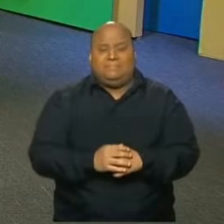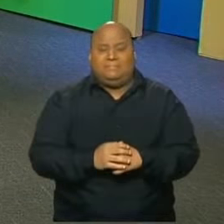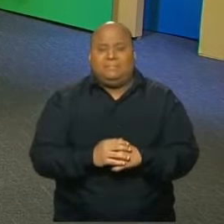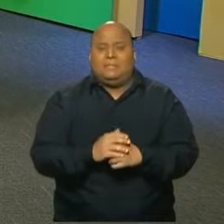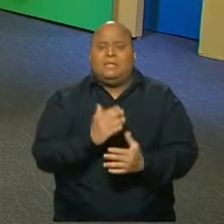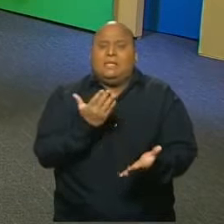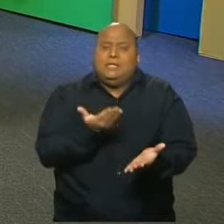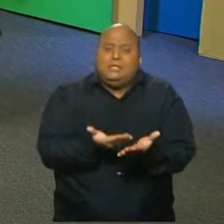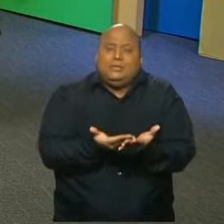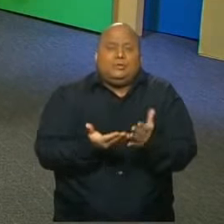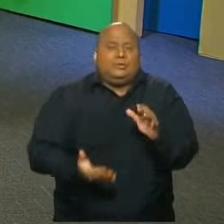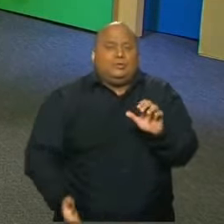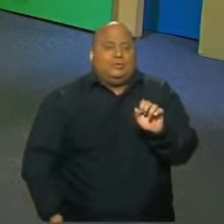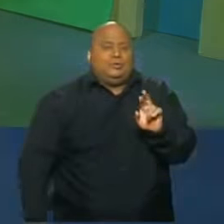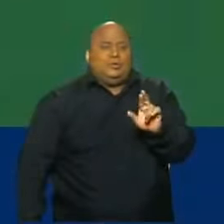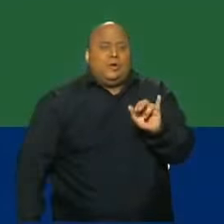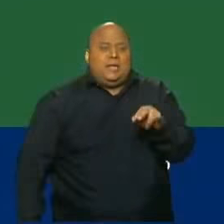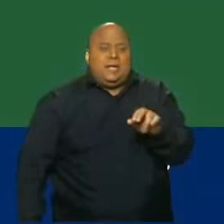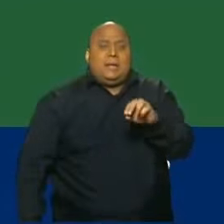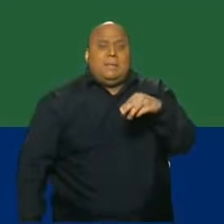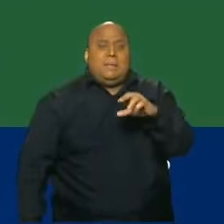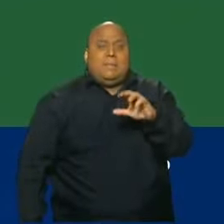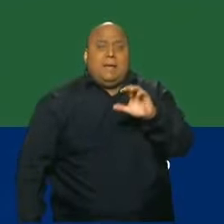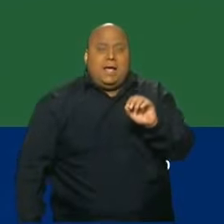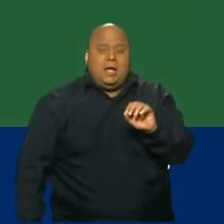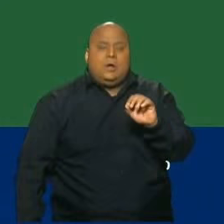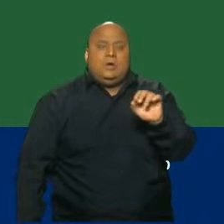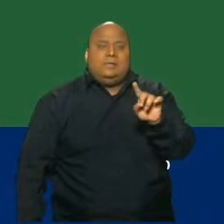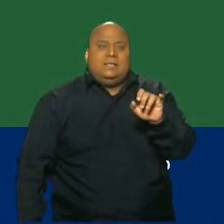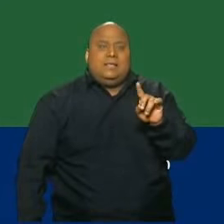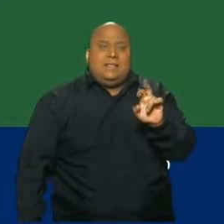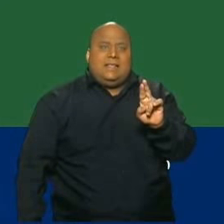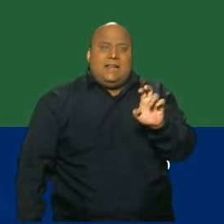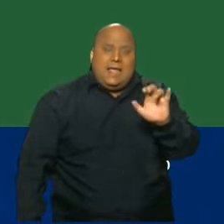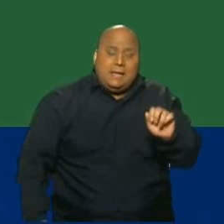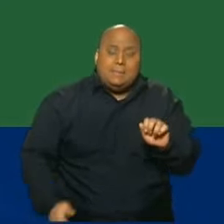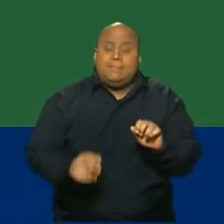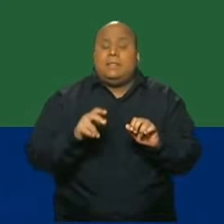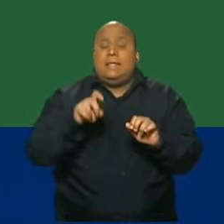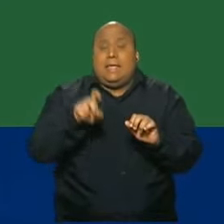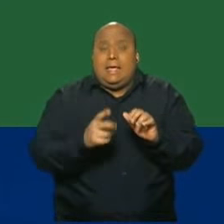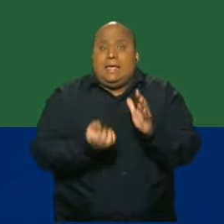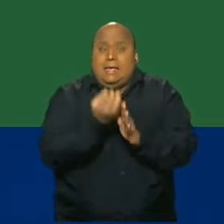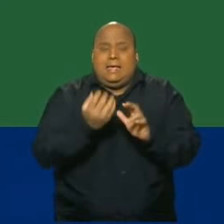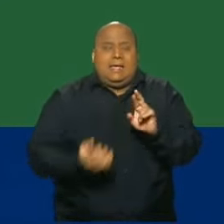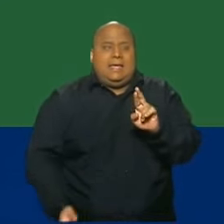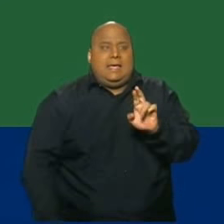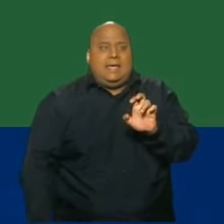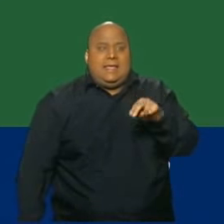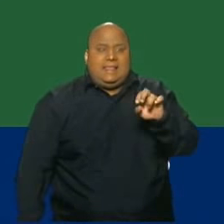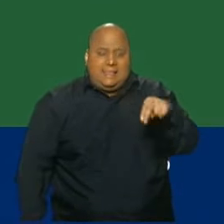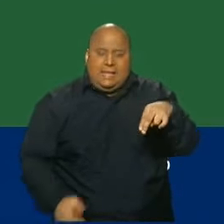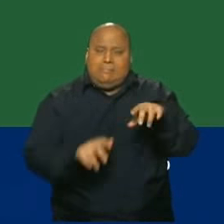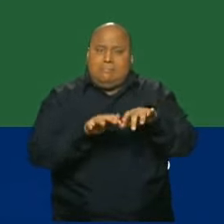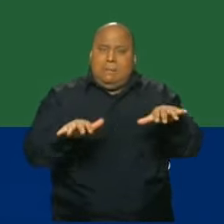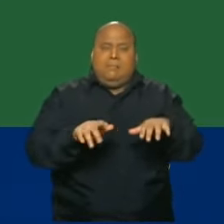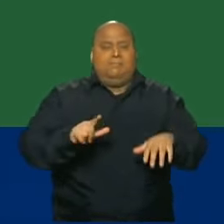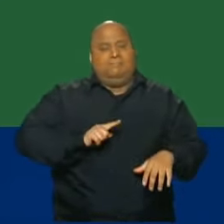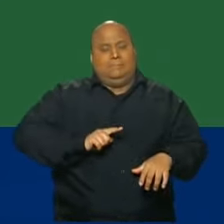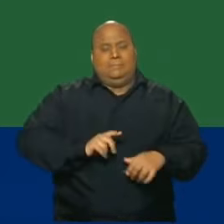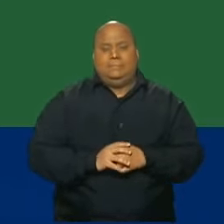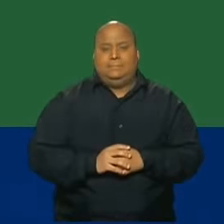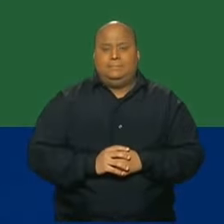Estudos Sorianos. Autoria Marcos Zanandrea. Interpretação Renan Simões.